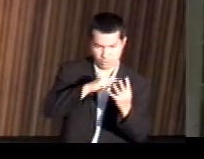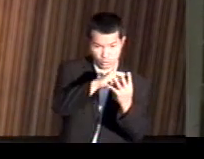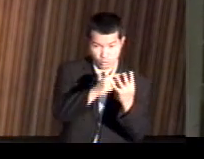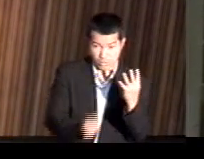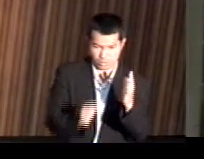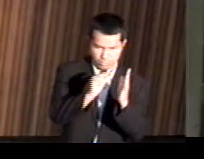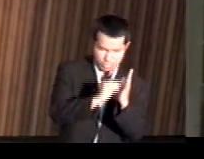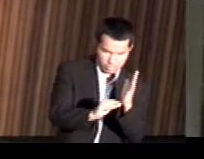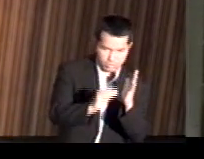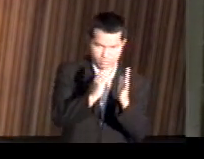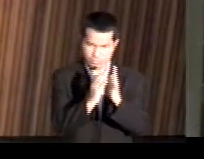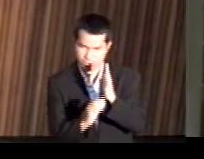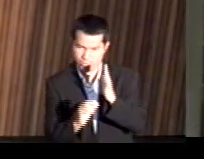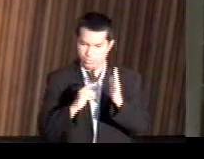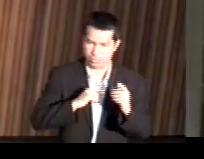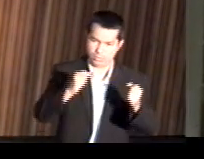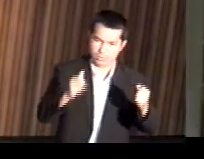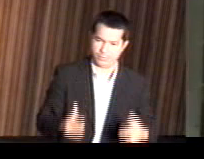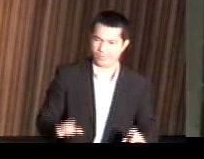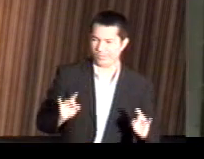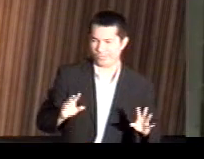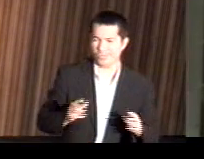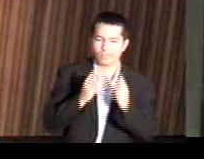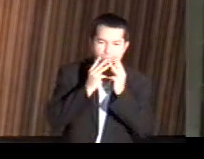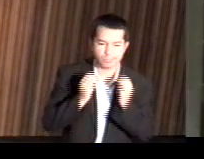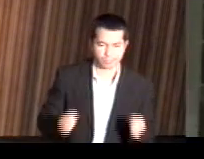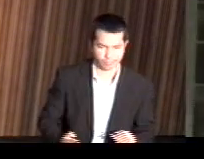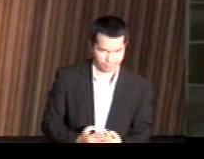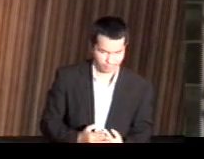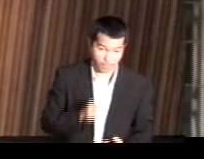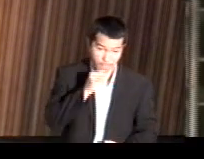têm interpretações diferentes, tanto no